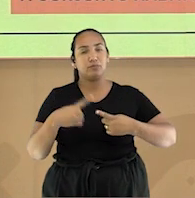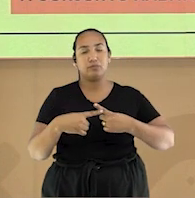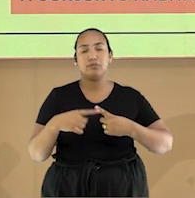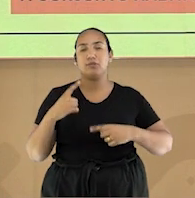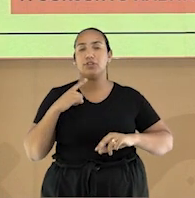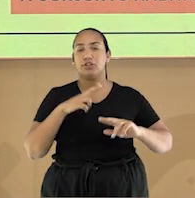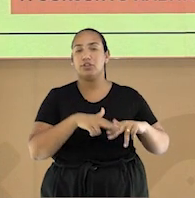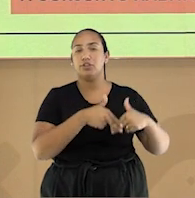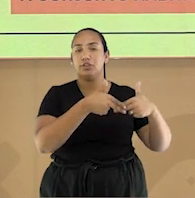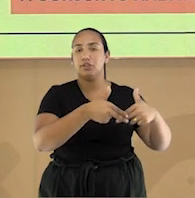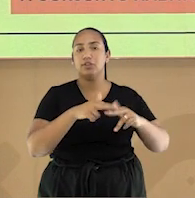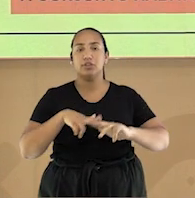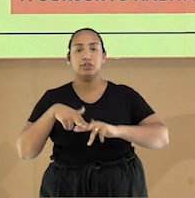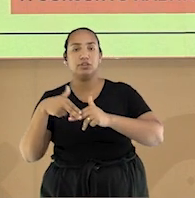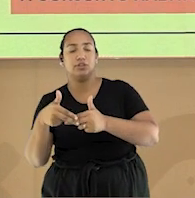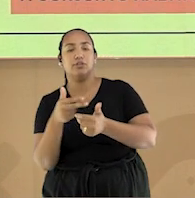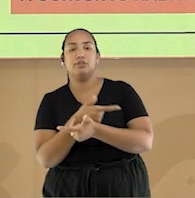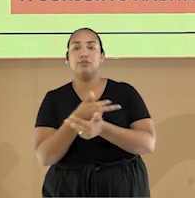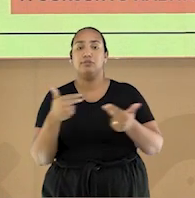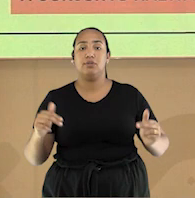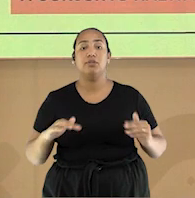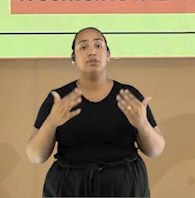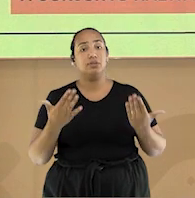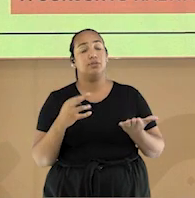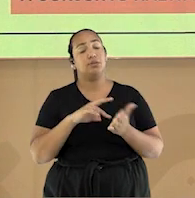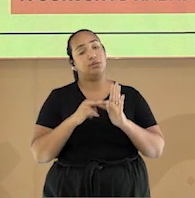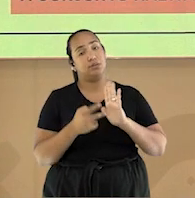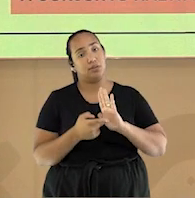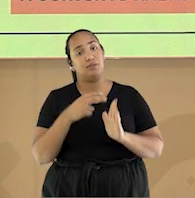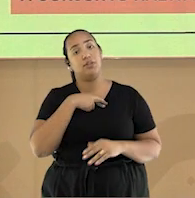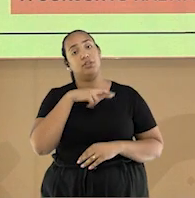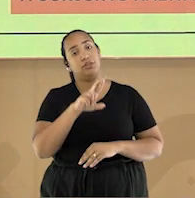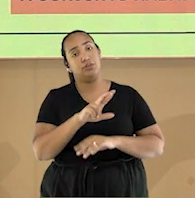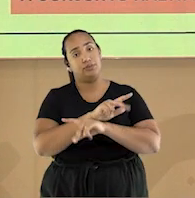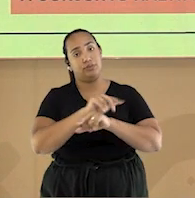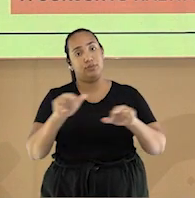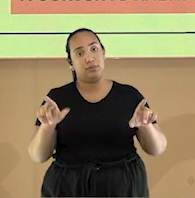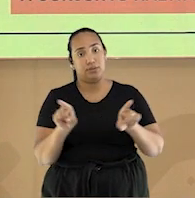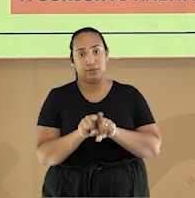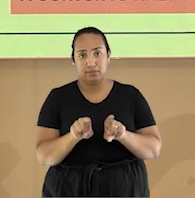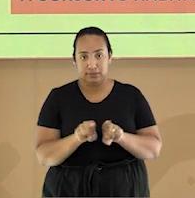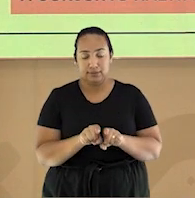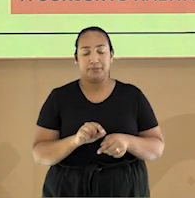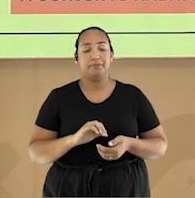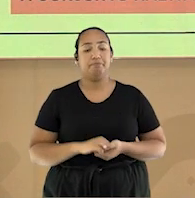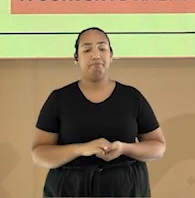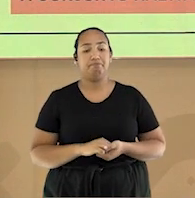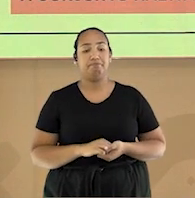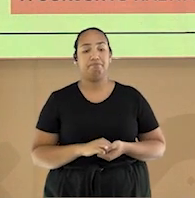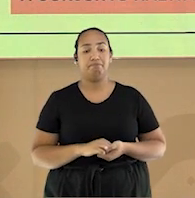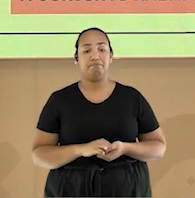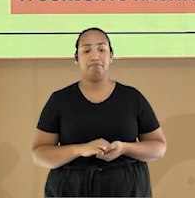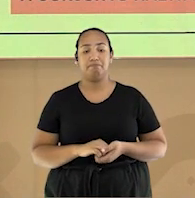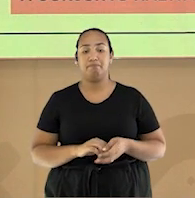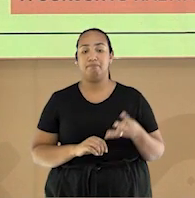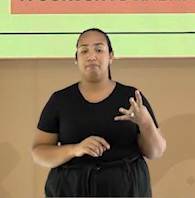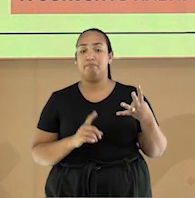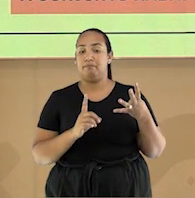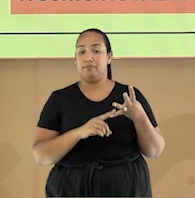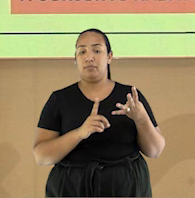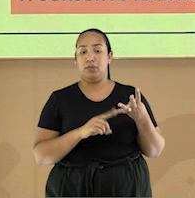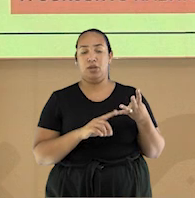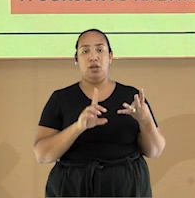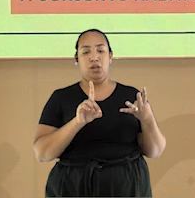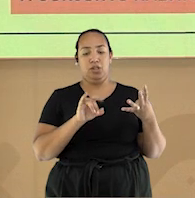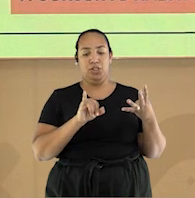muitos locais da África, eles traziam consigo a sua religião. A dieta reforçada, né? Nós podemos